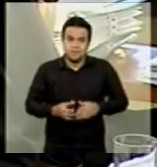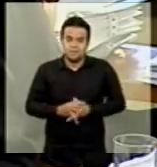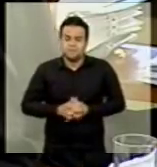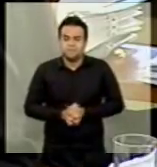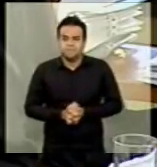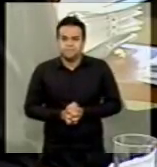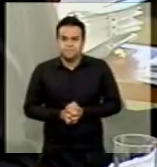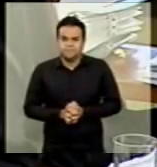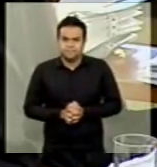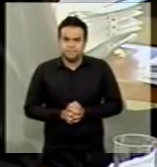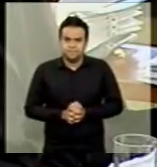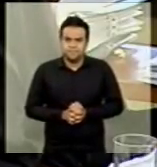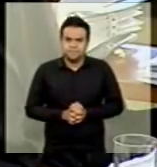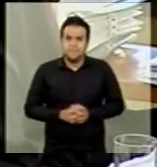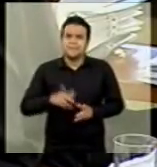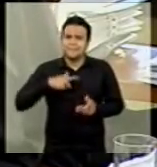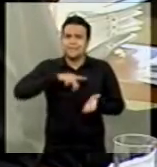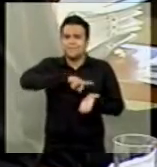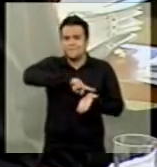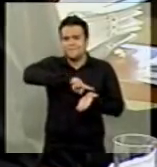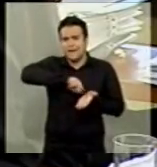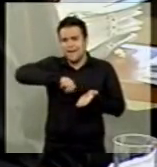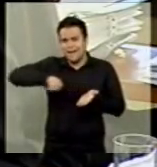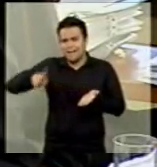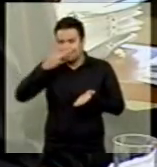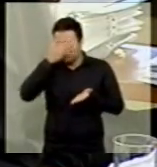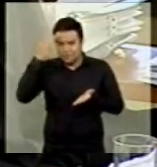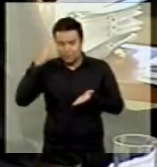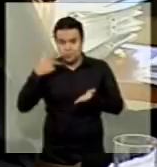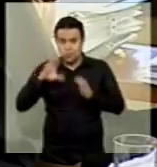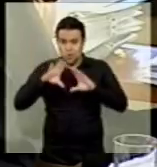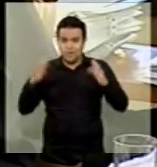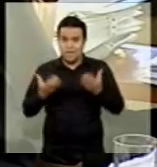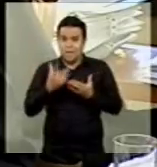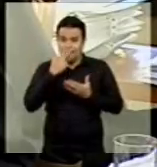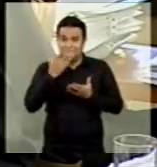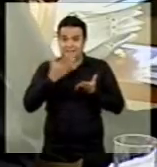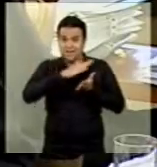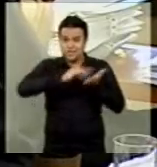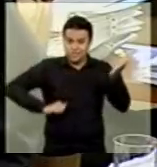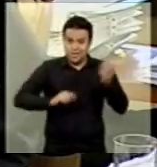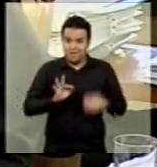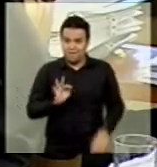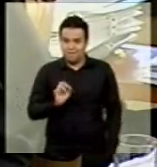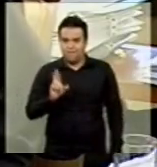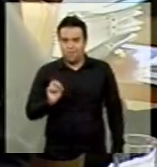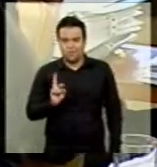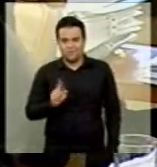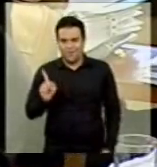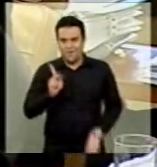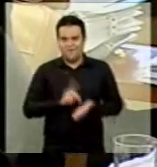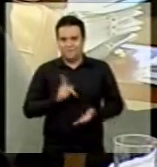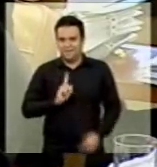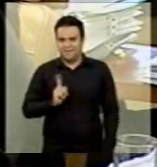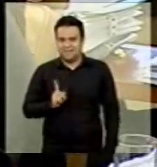Até porque vários congressistas têm o entendimento de que nós estaríamos acabando com o foro totalmente. Não é verdade.